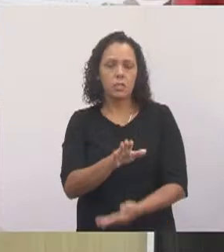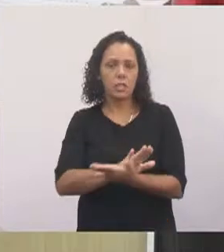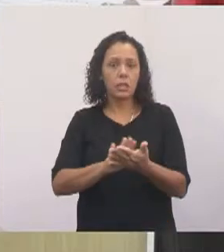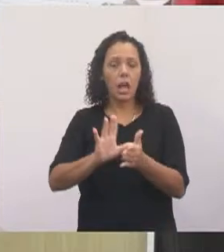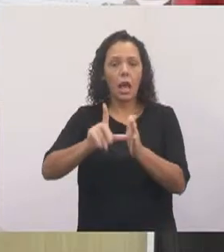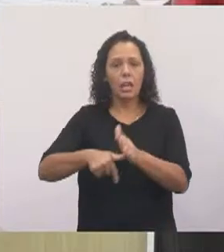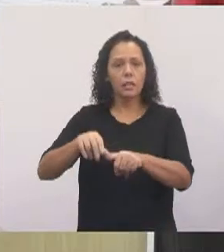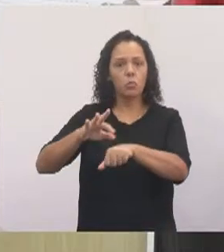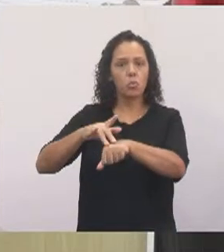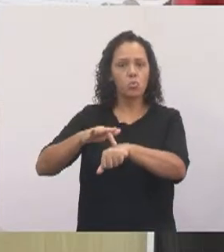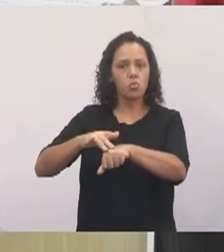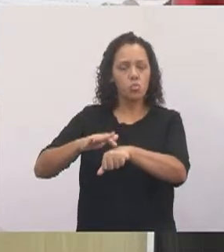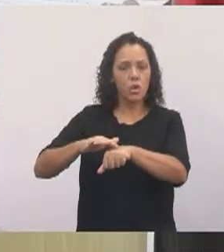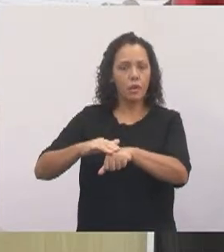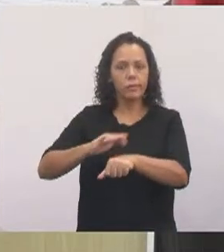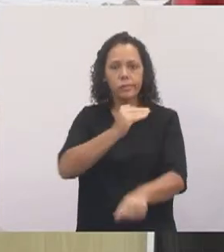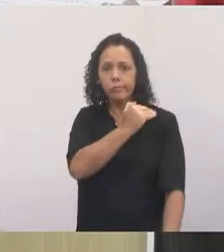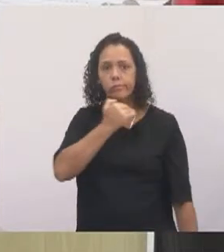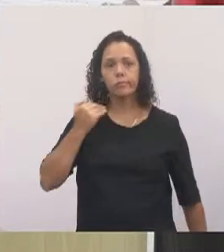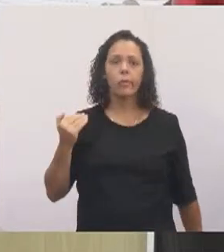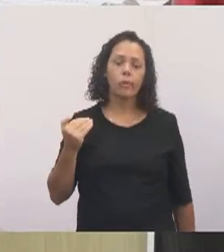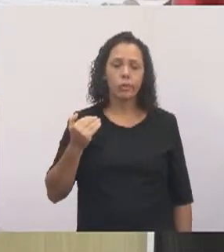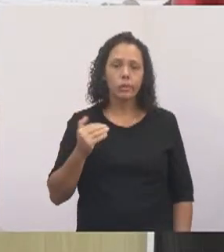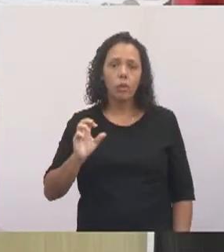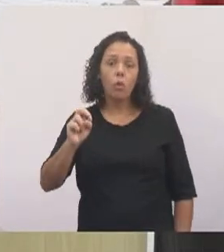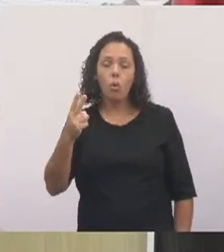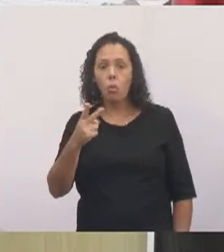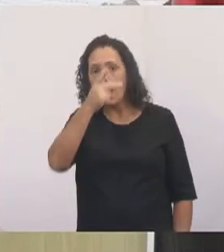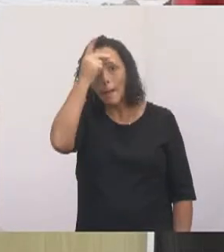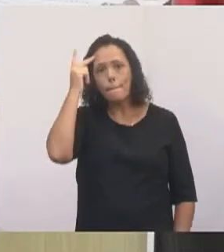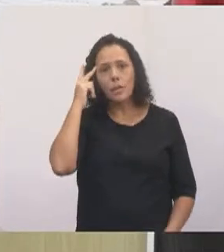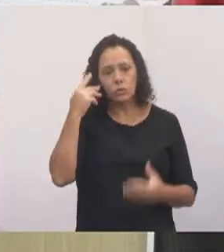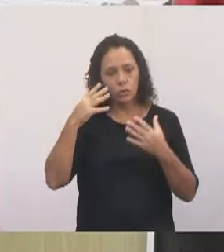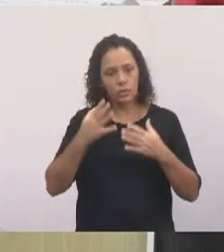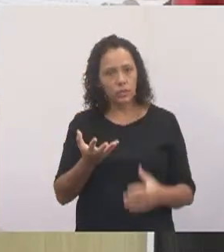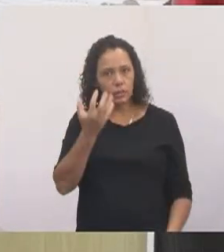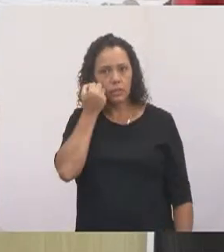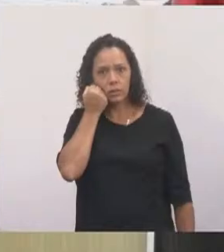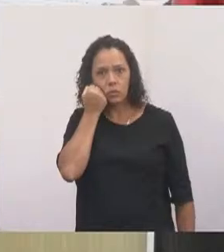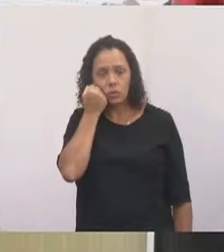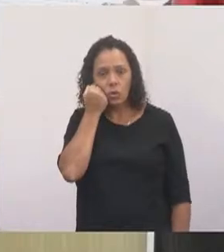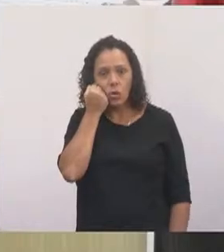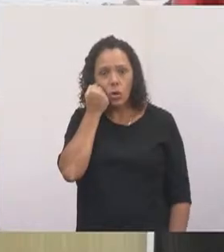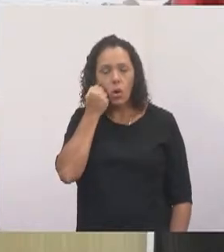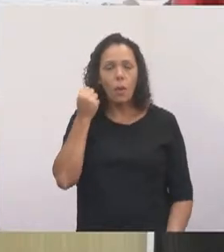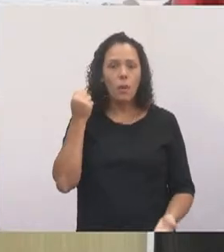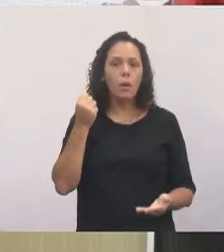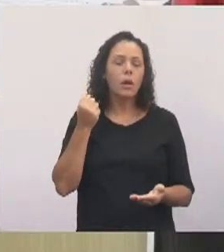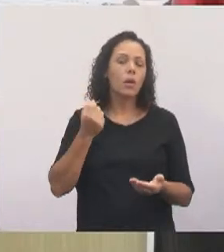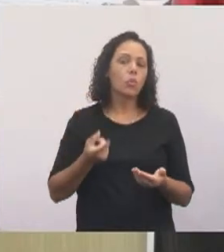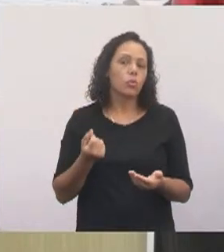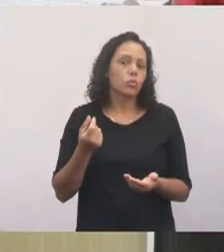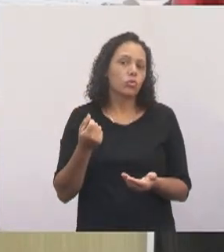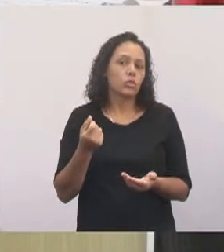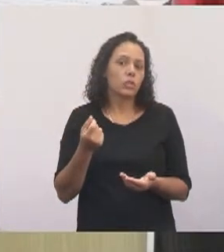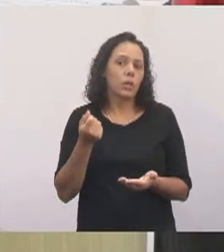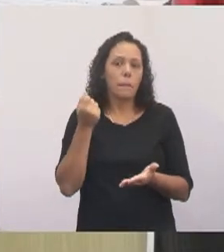sinomose, leptospirose, o animal morre, ou a pessoa que adotou gasta tufos no veterinário para salvar o